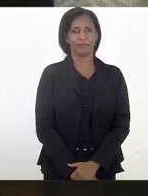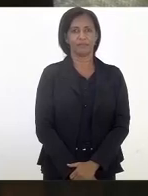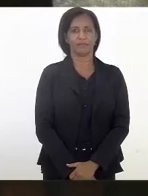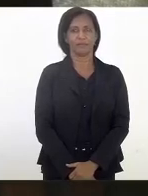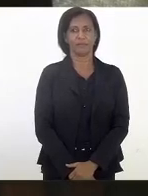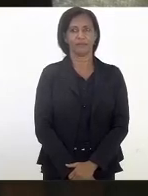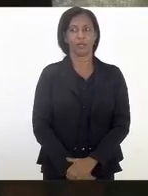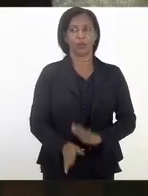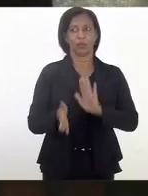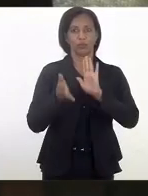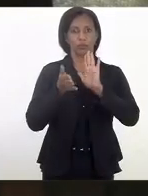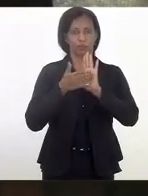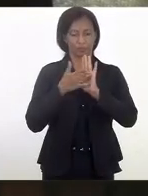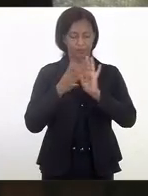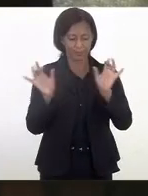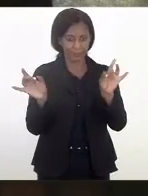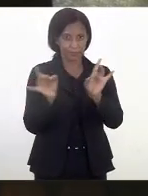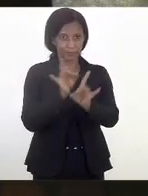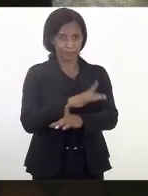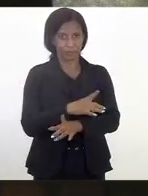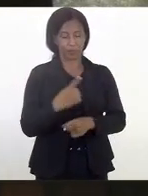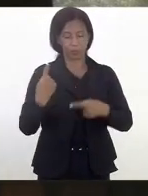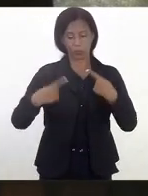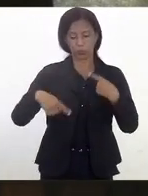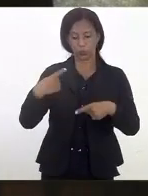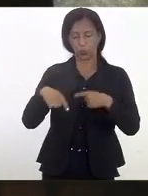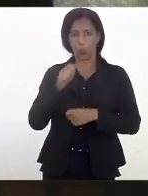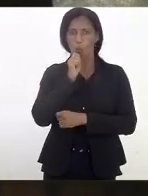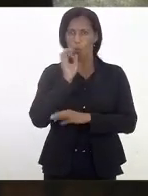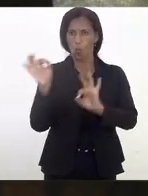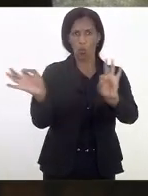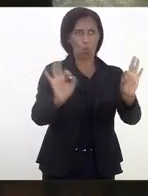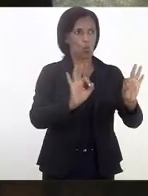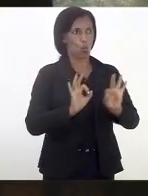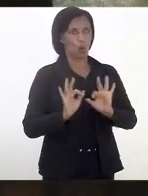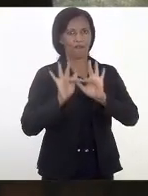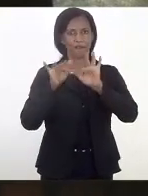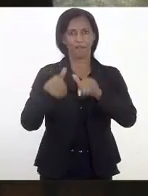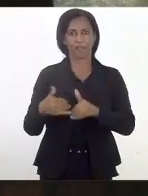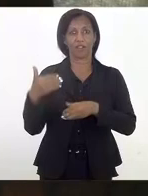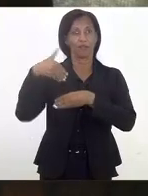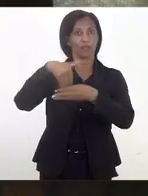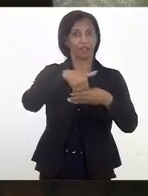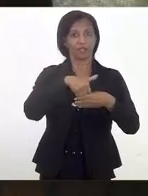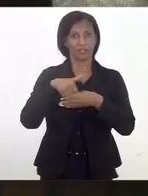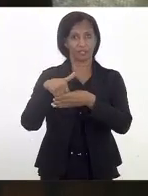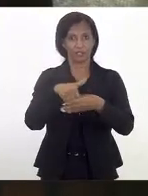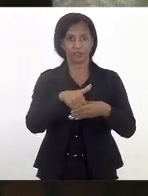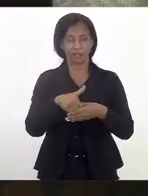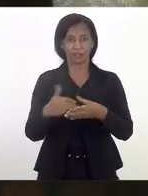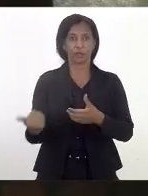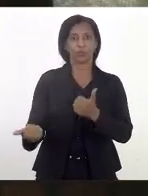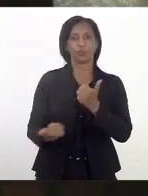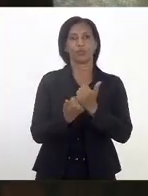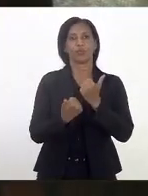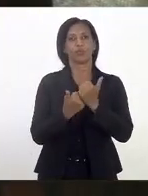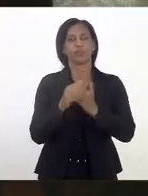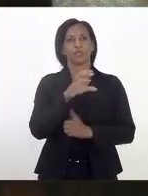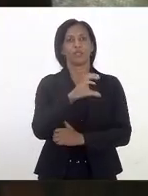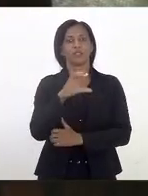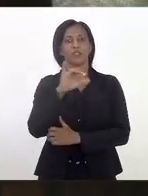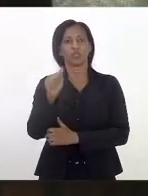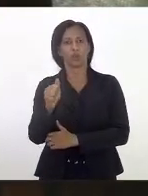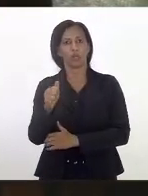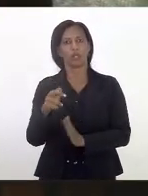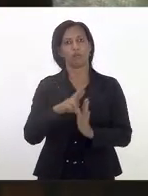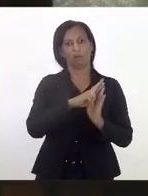com os pareceres emitidos em discussão não havendo Quem Queira discutir se a discussão e votação do substitutivo da ccj que